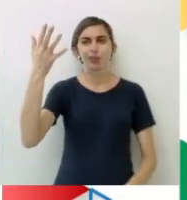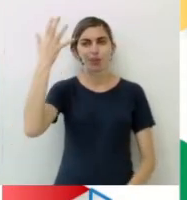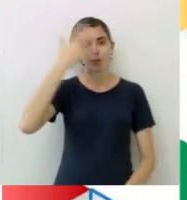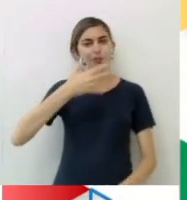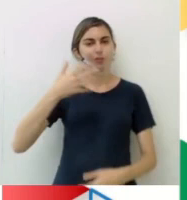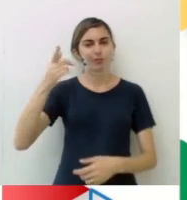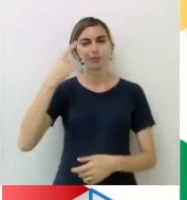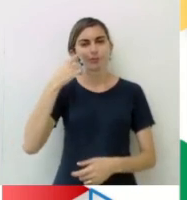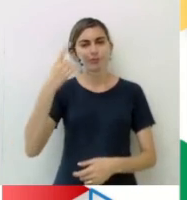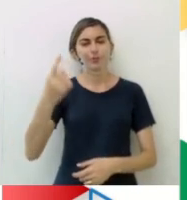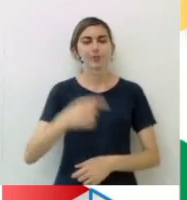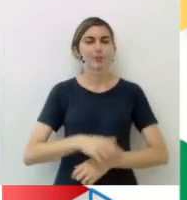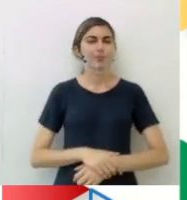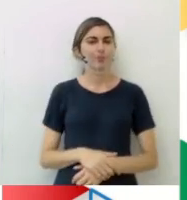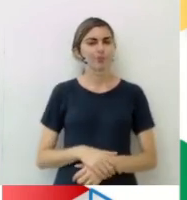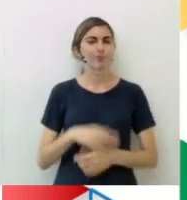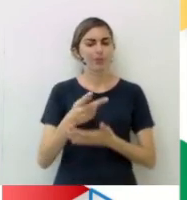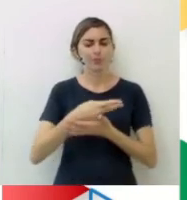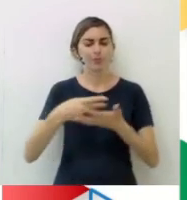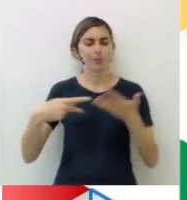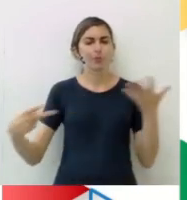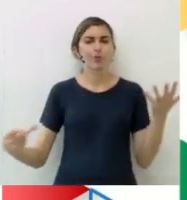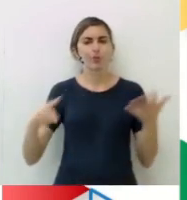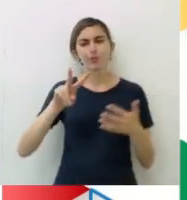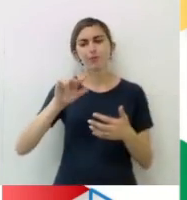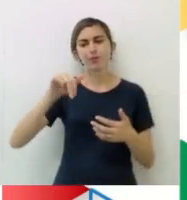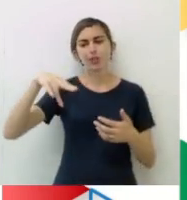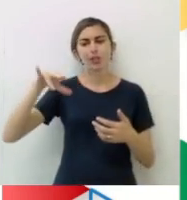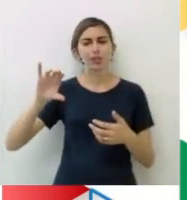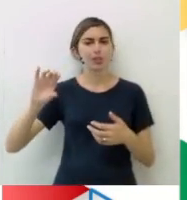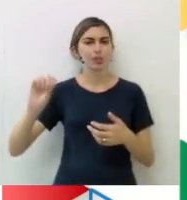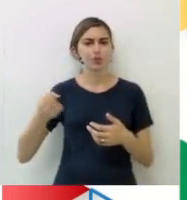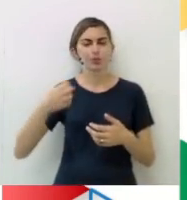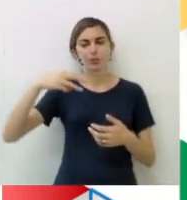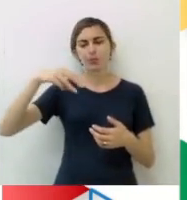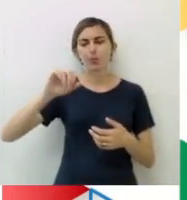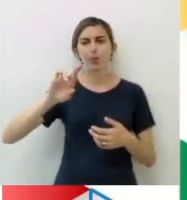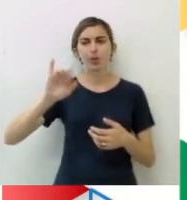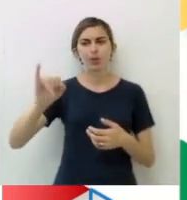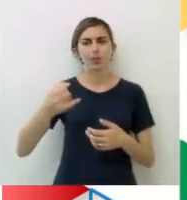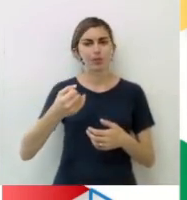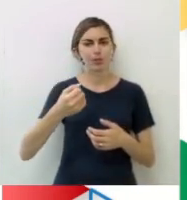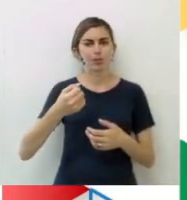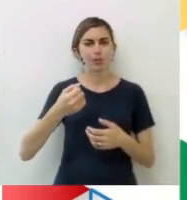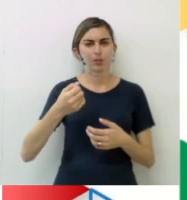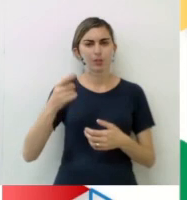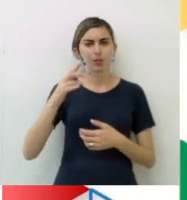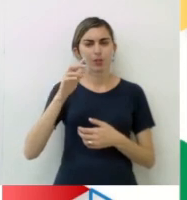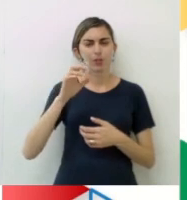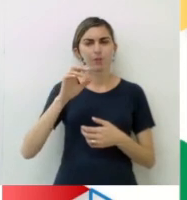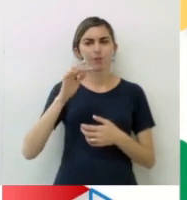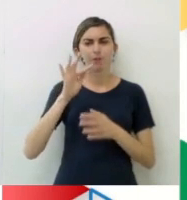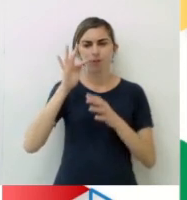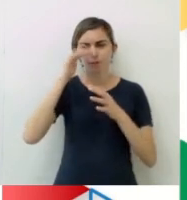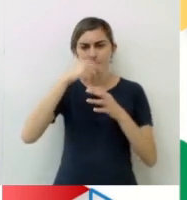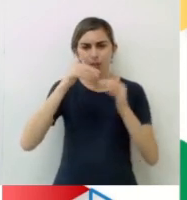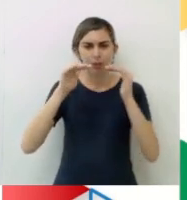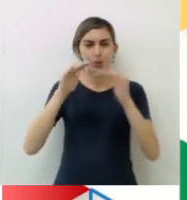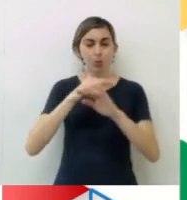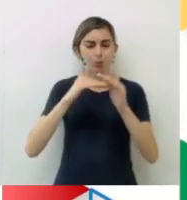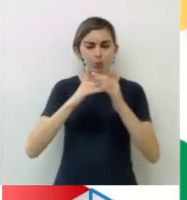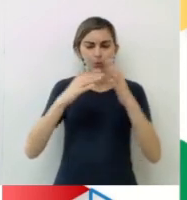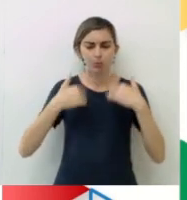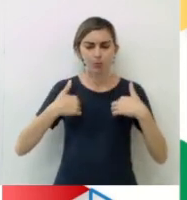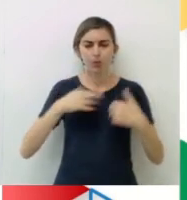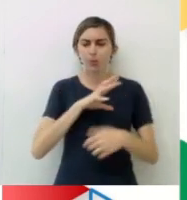vocês acompanhassem, de um grande poeta, Vinícius de Moraes. Escutem só, soneto de fidelidade. De tudo ao